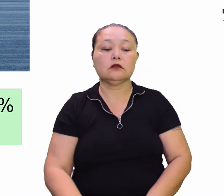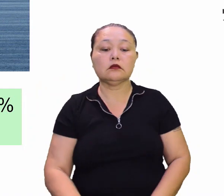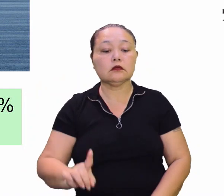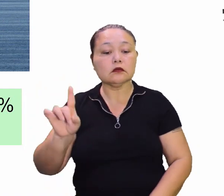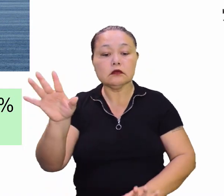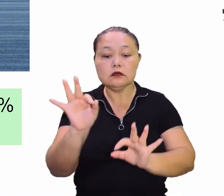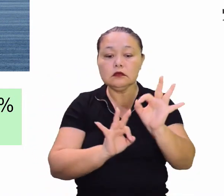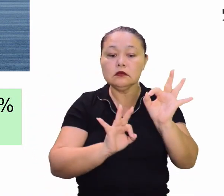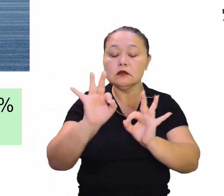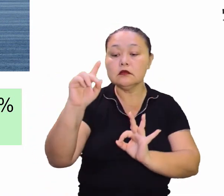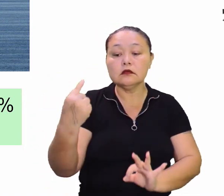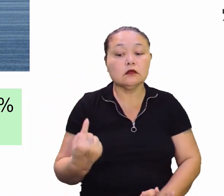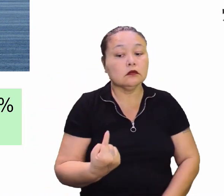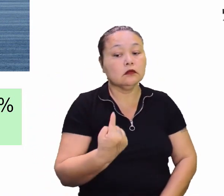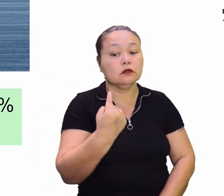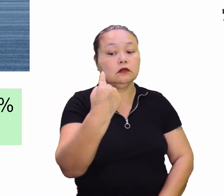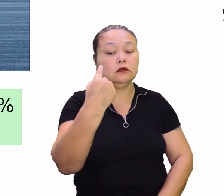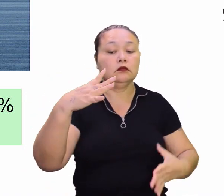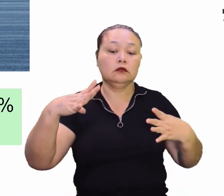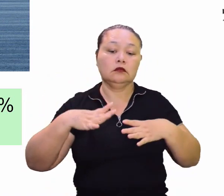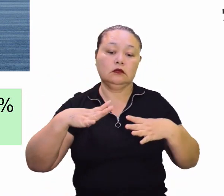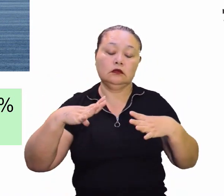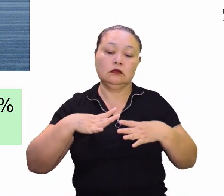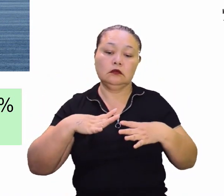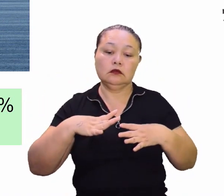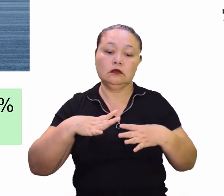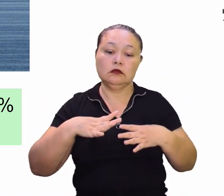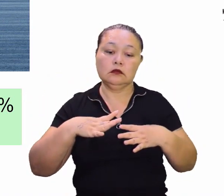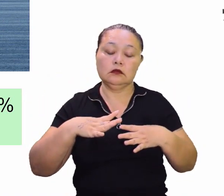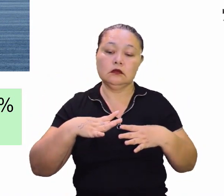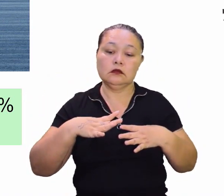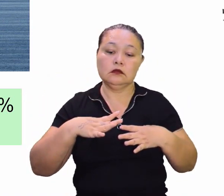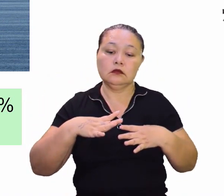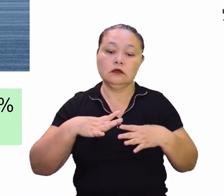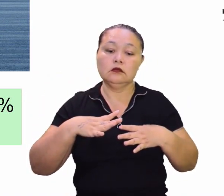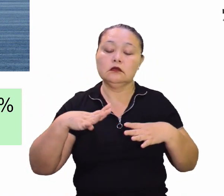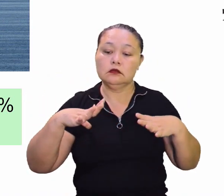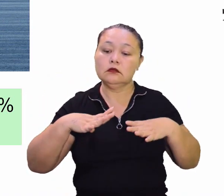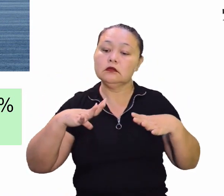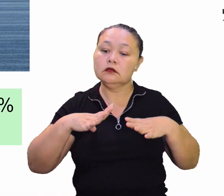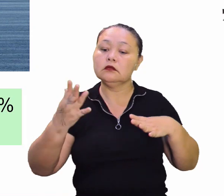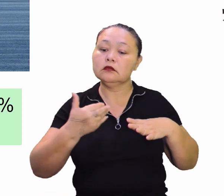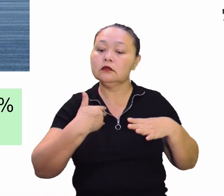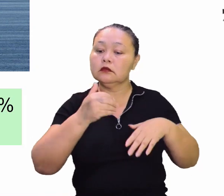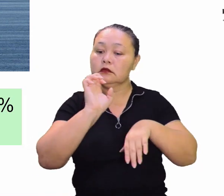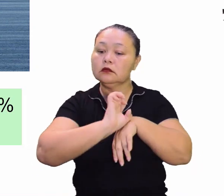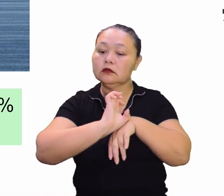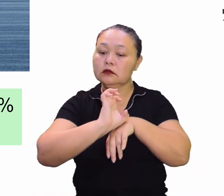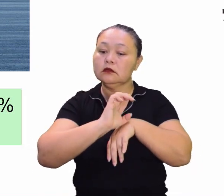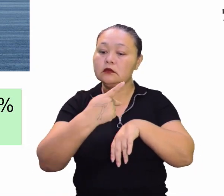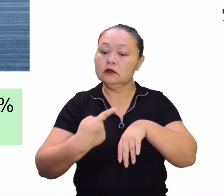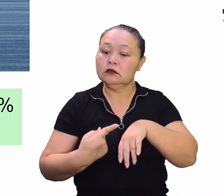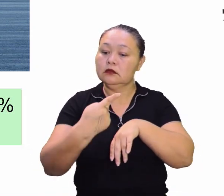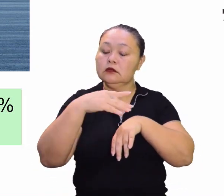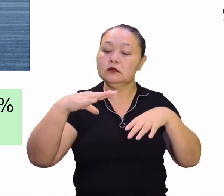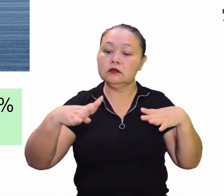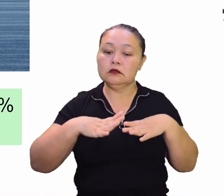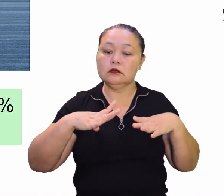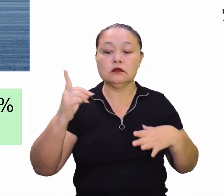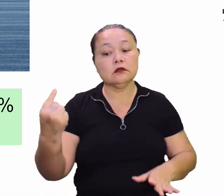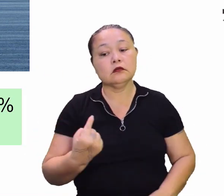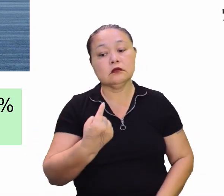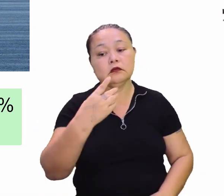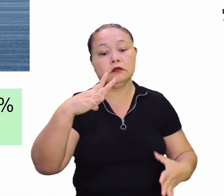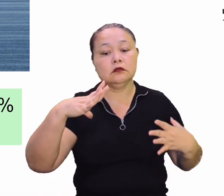É formado apenas por uma cidade, é uma cidade-estado. Ou seja, se só é uma